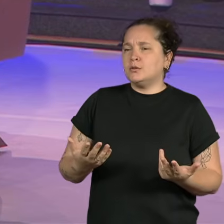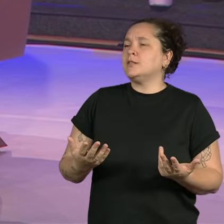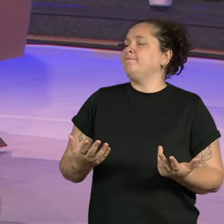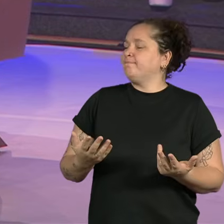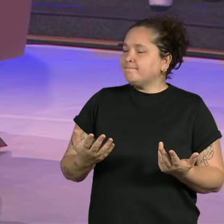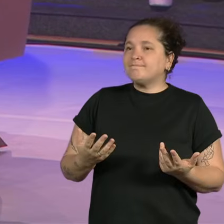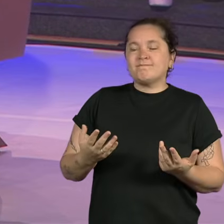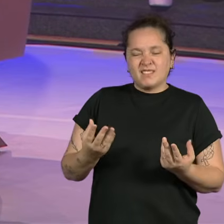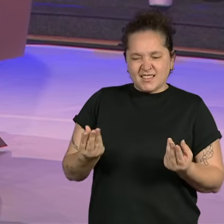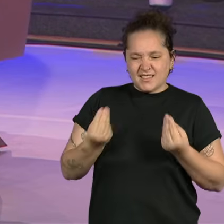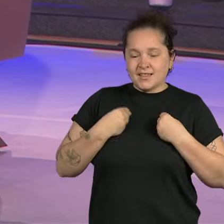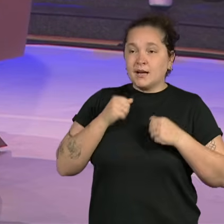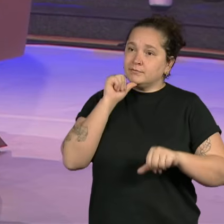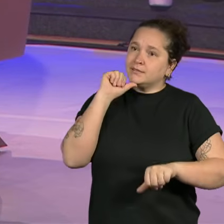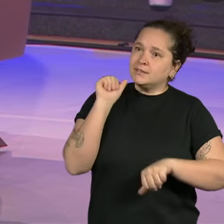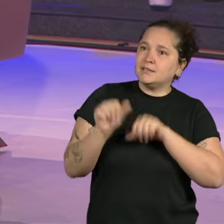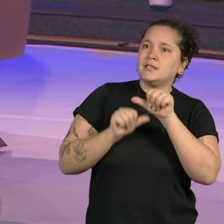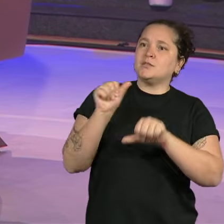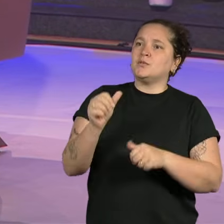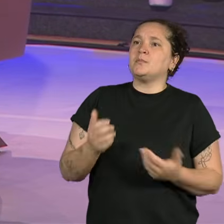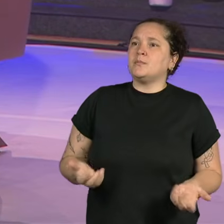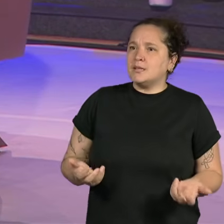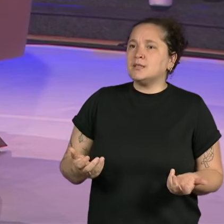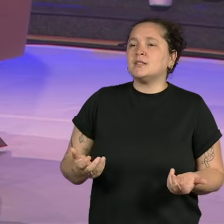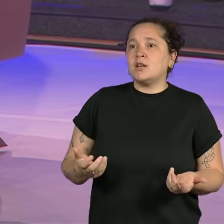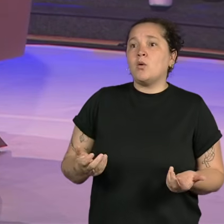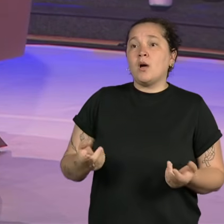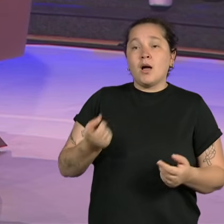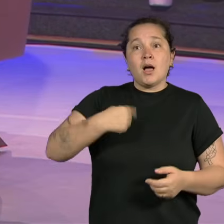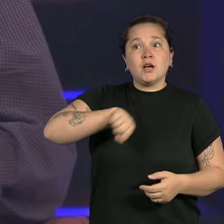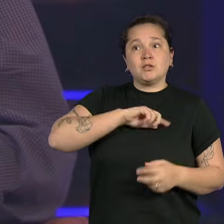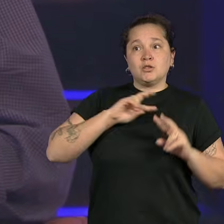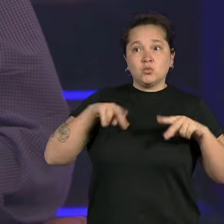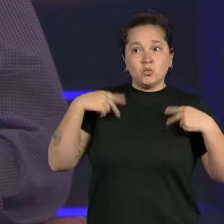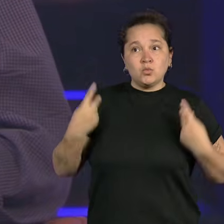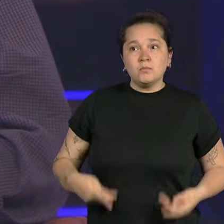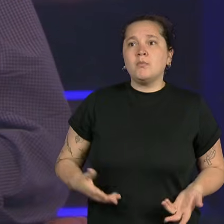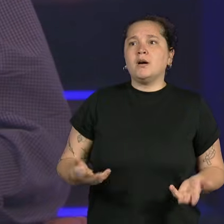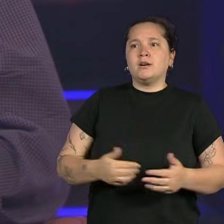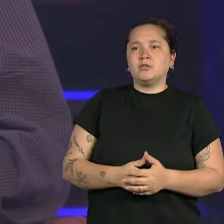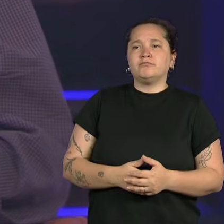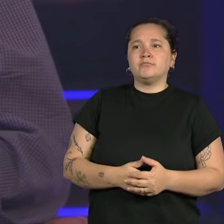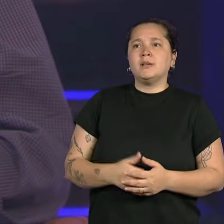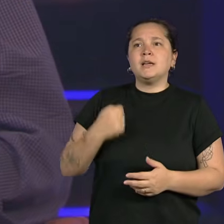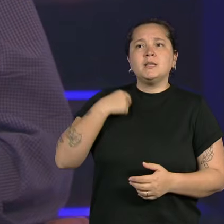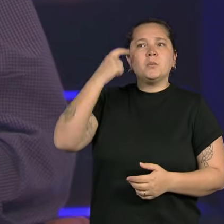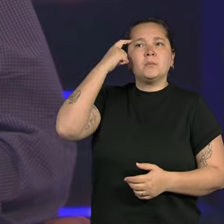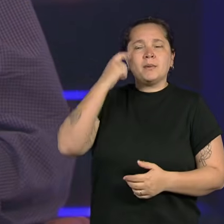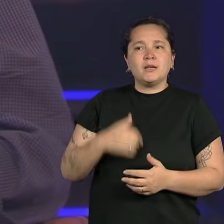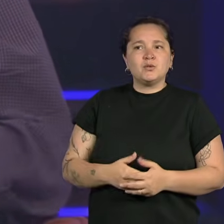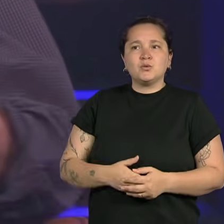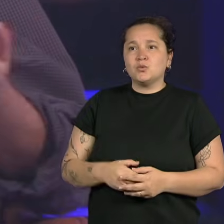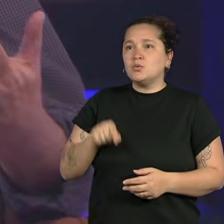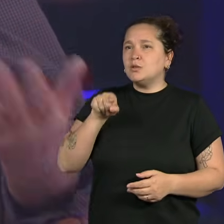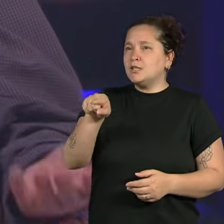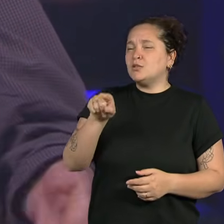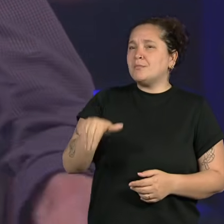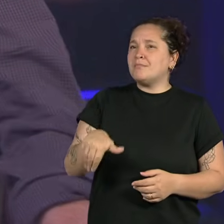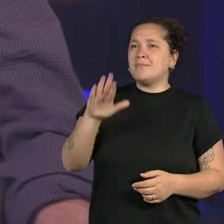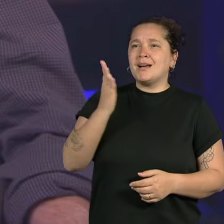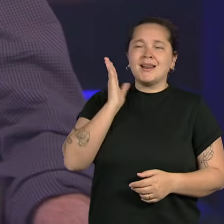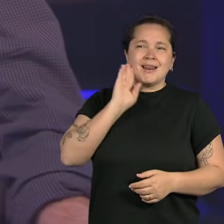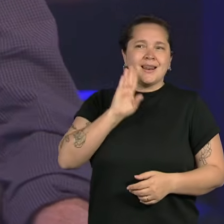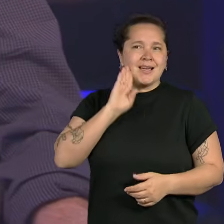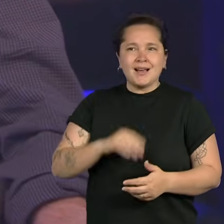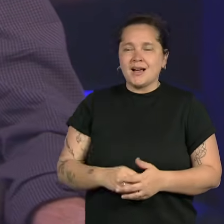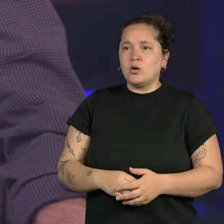nos transforma, nos transforma em seres humanos melhores. Acho que isso é o mais legal que tem